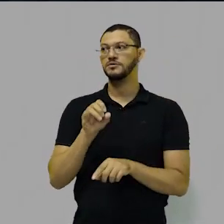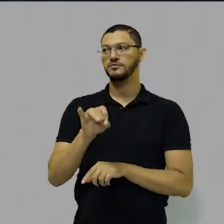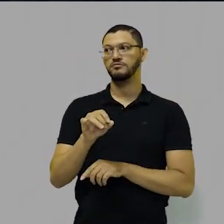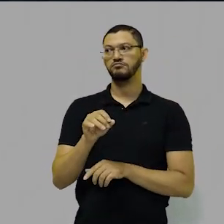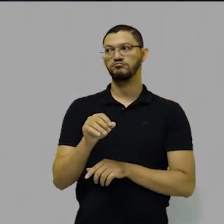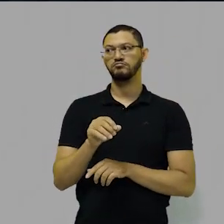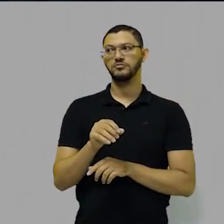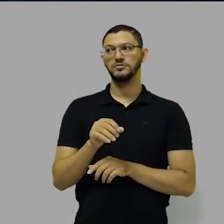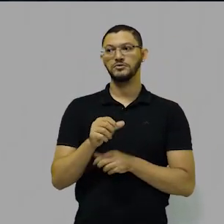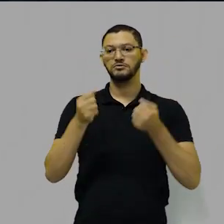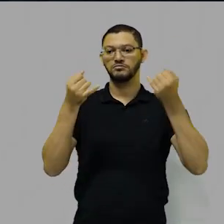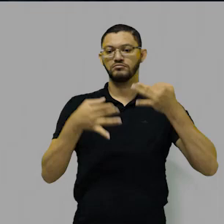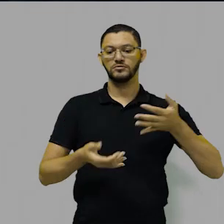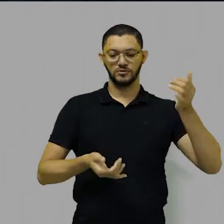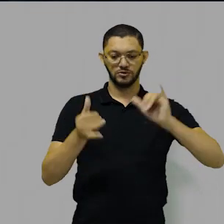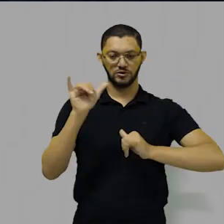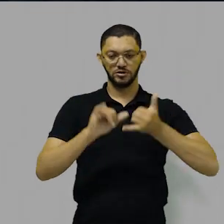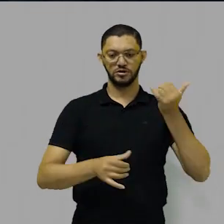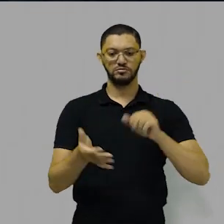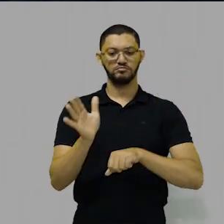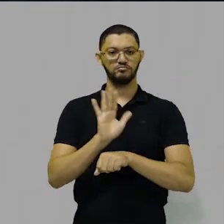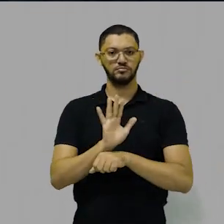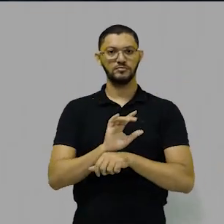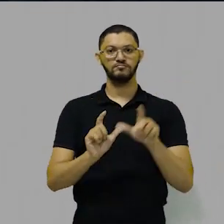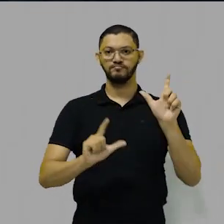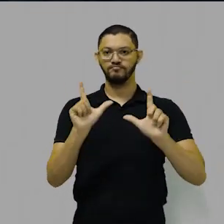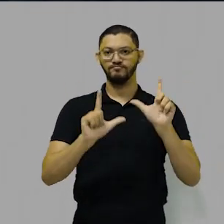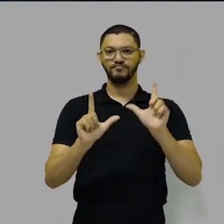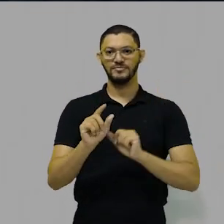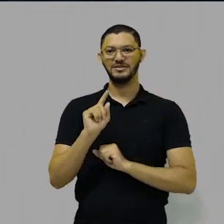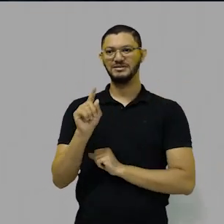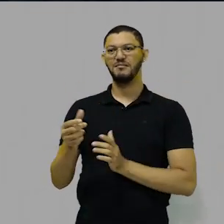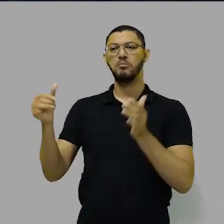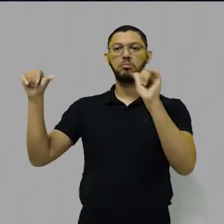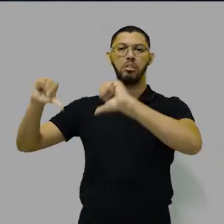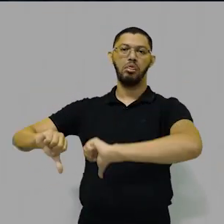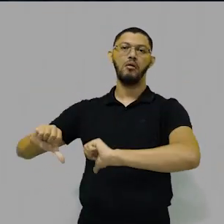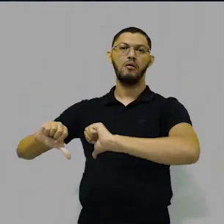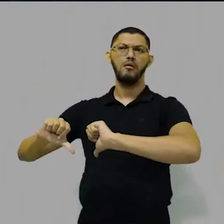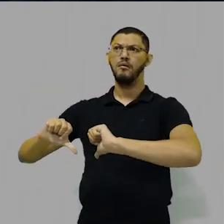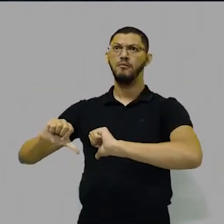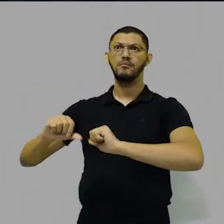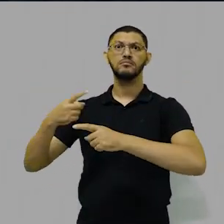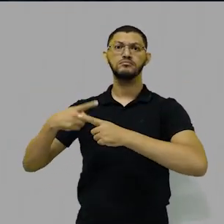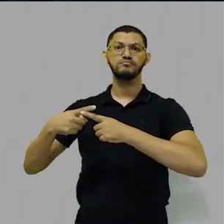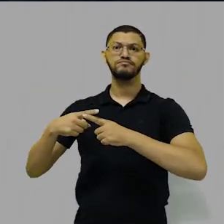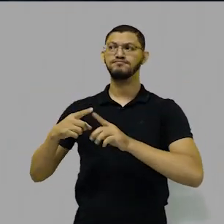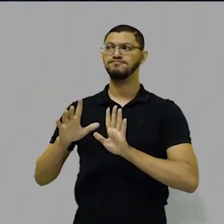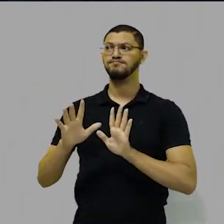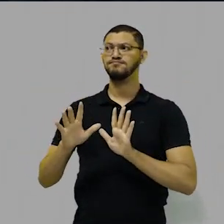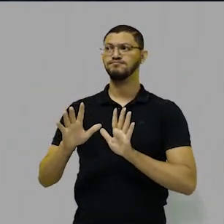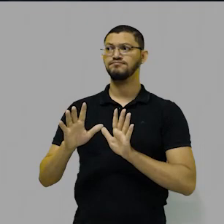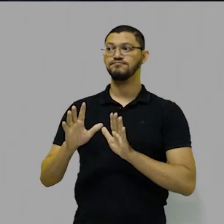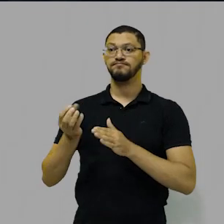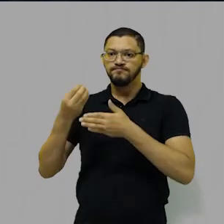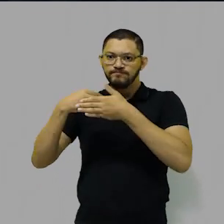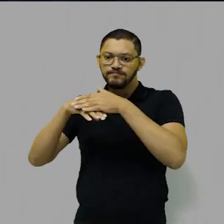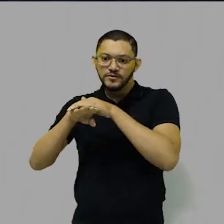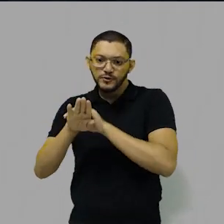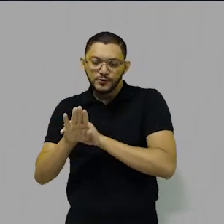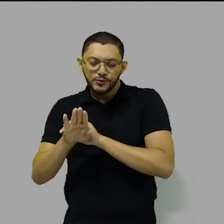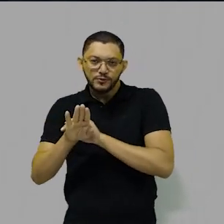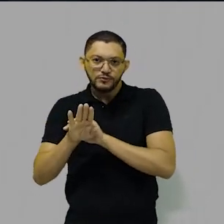de química na televisão, sempre se levam para o lado negativo. Às vezes, isso fica